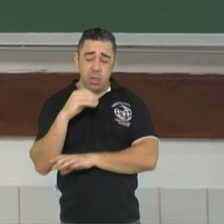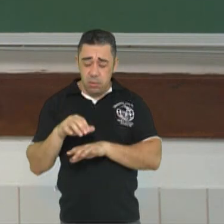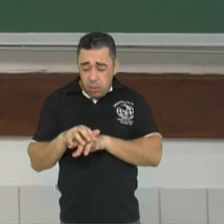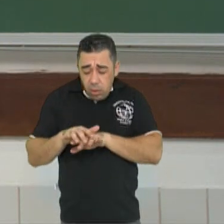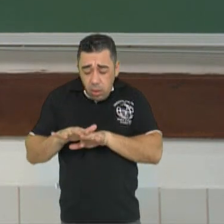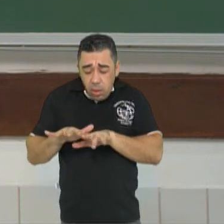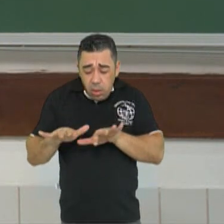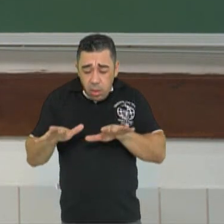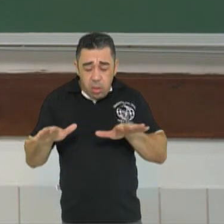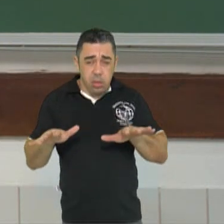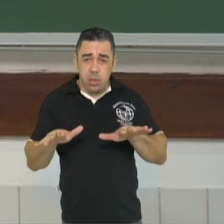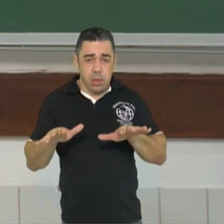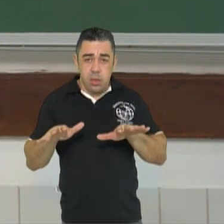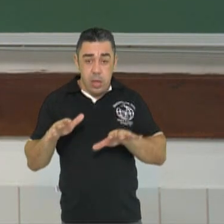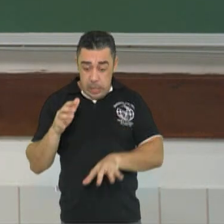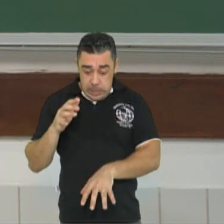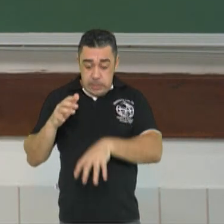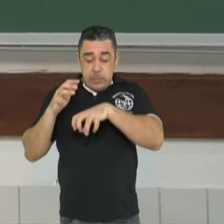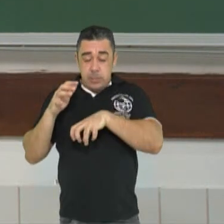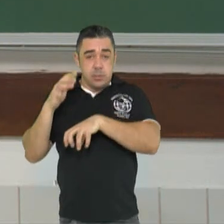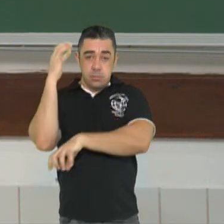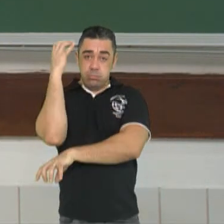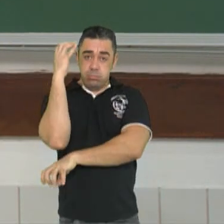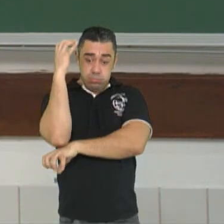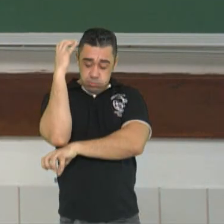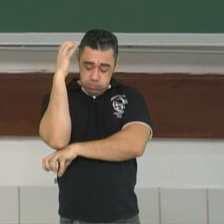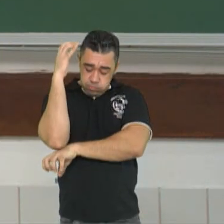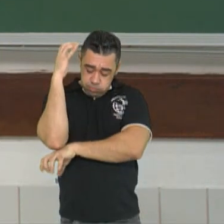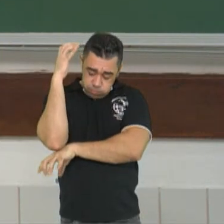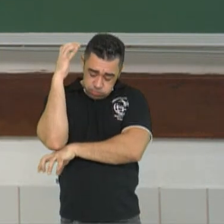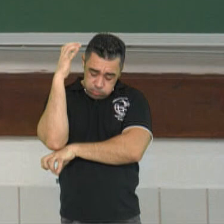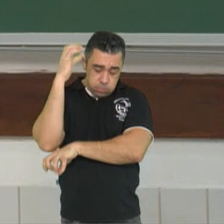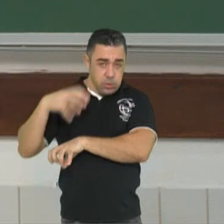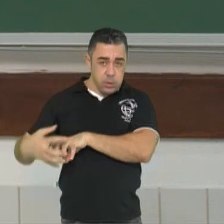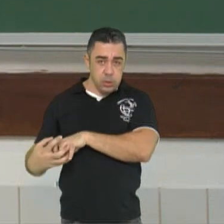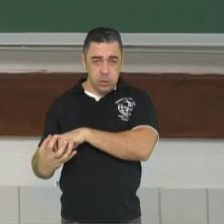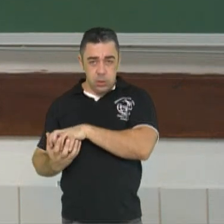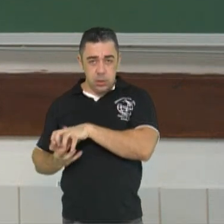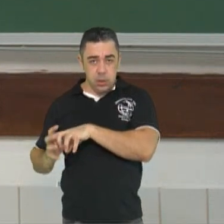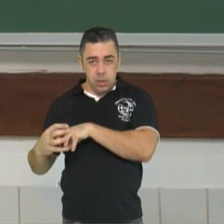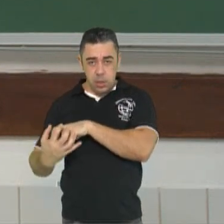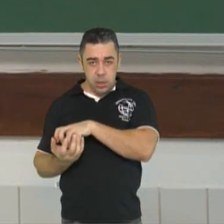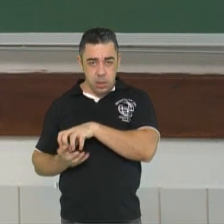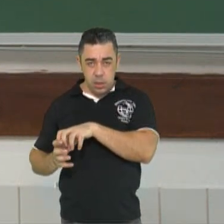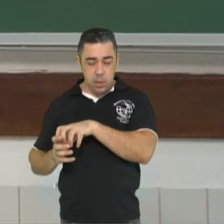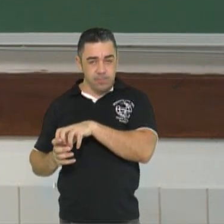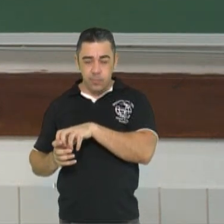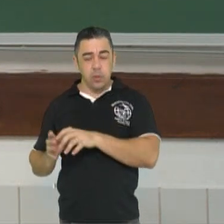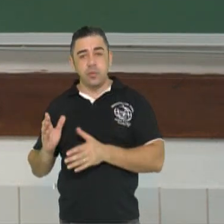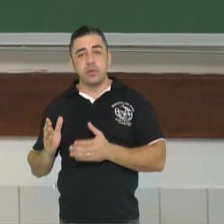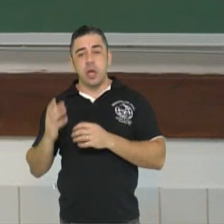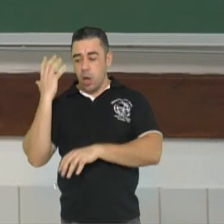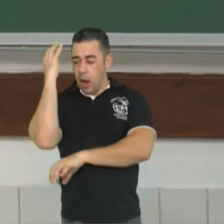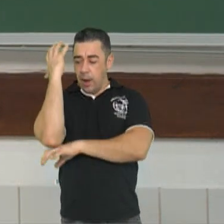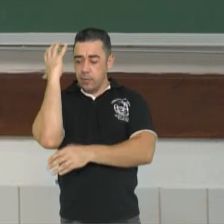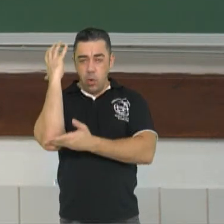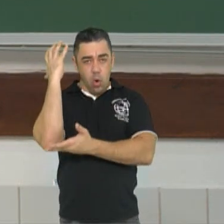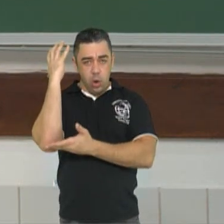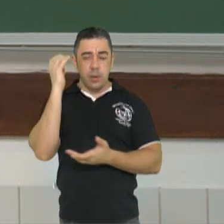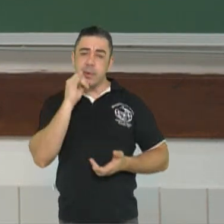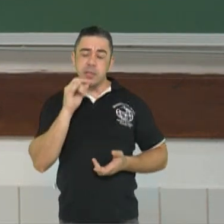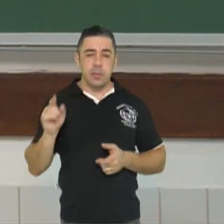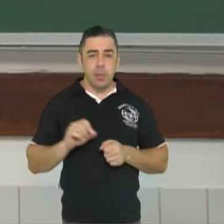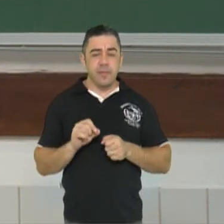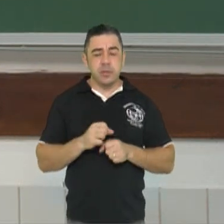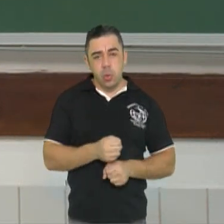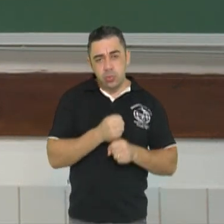são fraquinhas. Elas não conseguem segurar o solo de forma adequada. Então, quando você tira a vegetação das encostas e morros, por exemplo, para construir